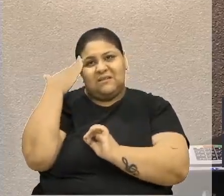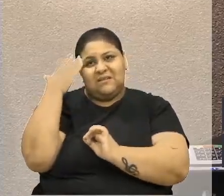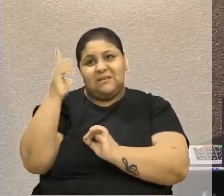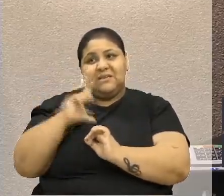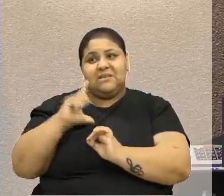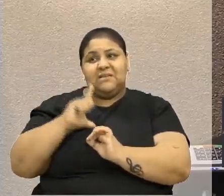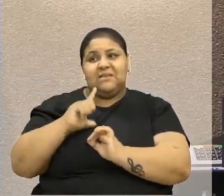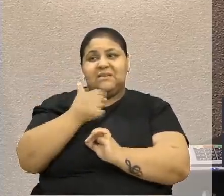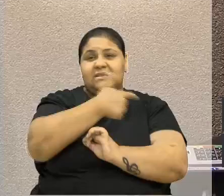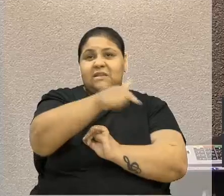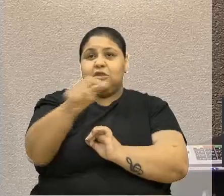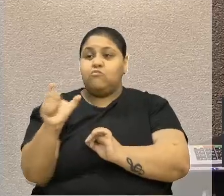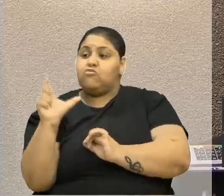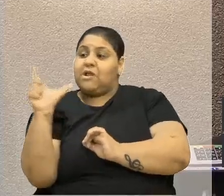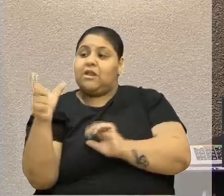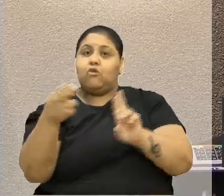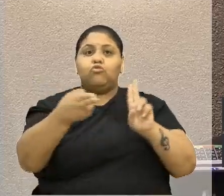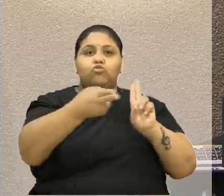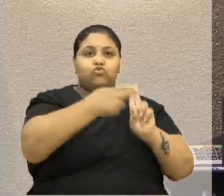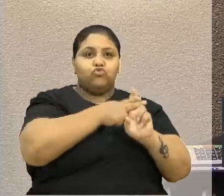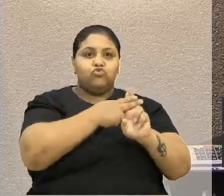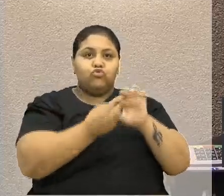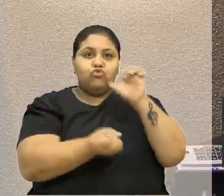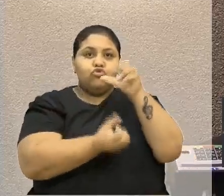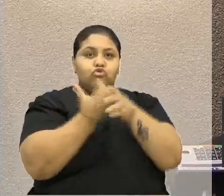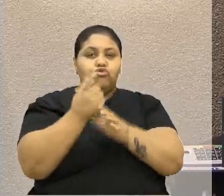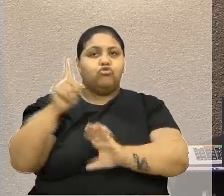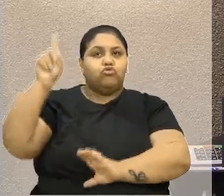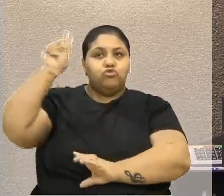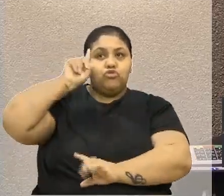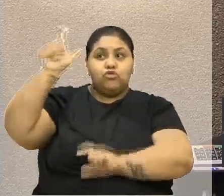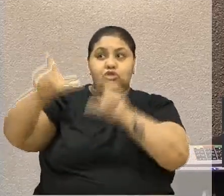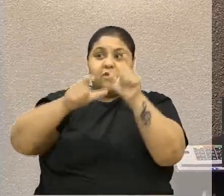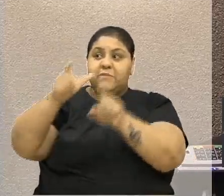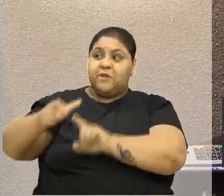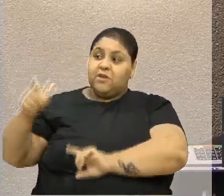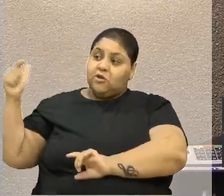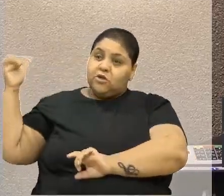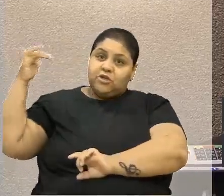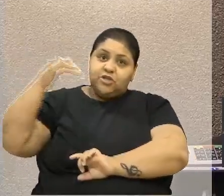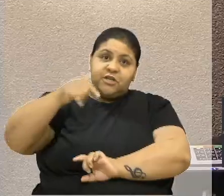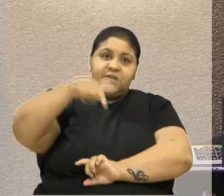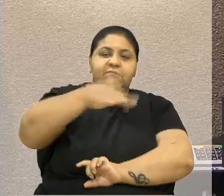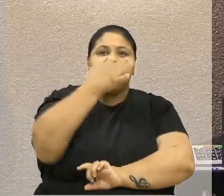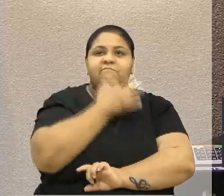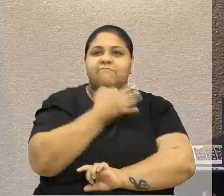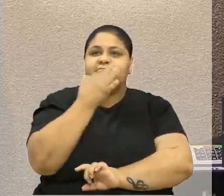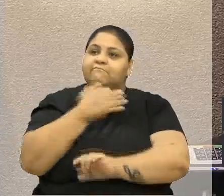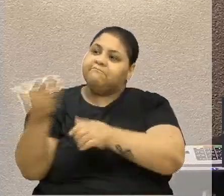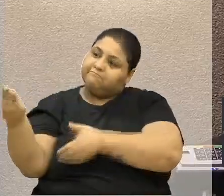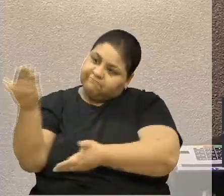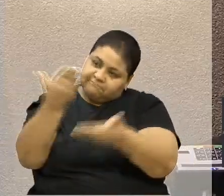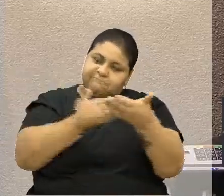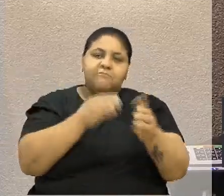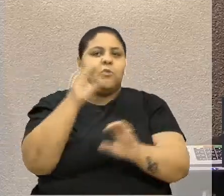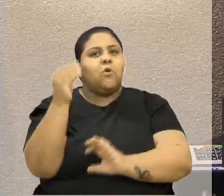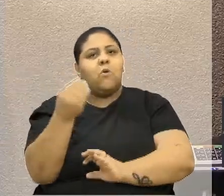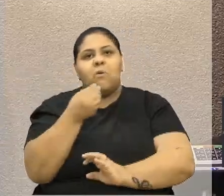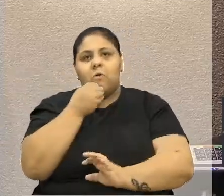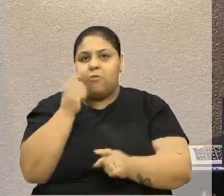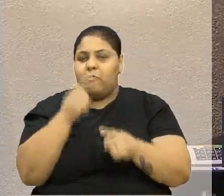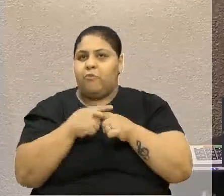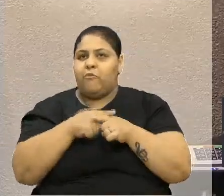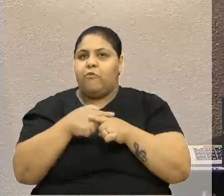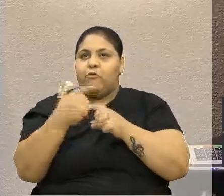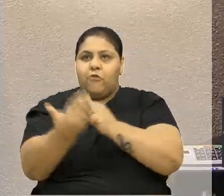inúmeros cartões SUS sendo feitos todos os dias de pessoas que estão chegando a Caxias do Sul e que são muito bem-vindas aqui, porque vão